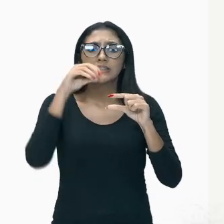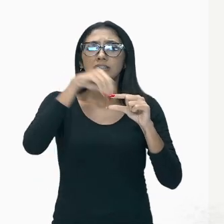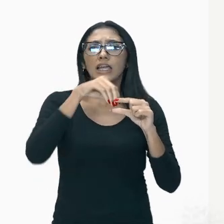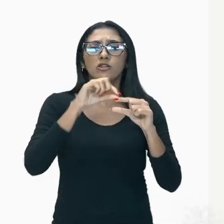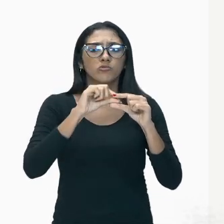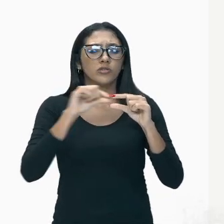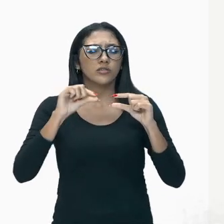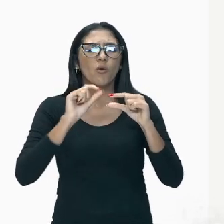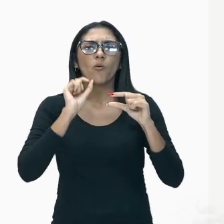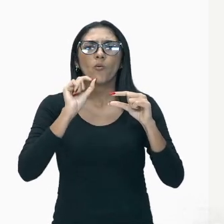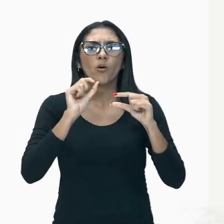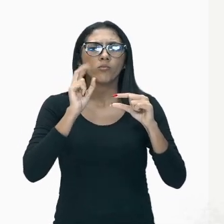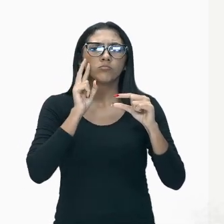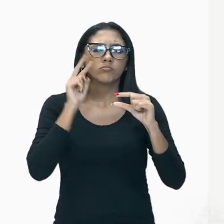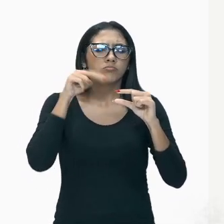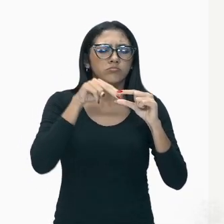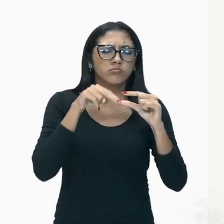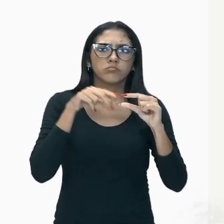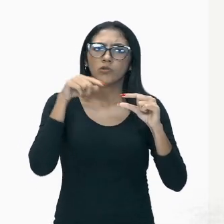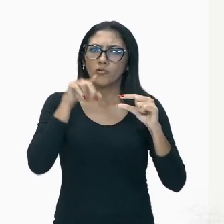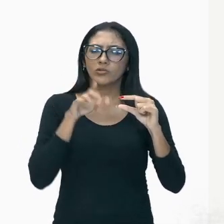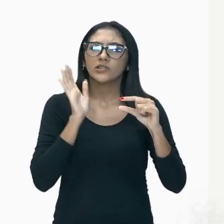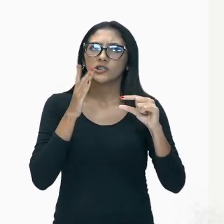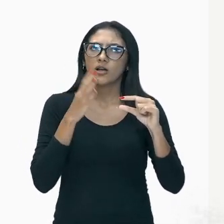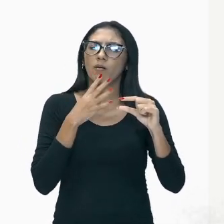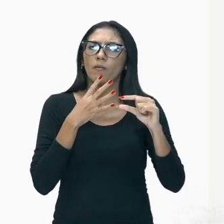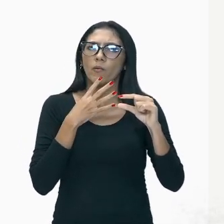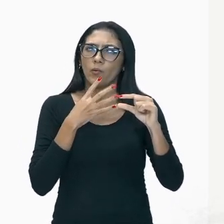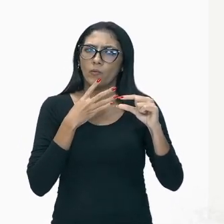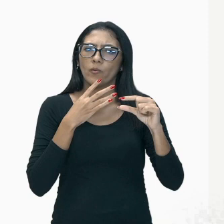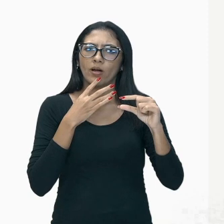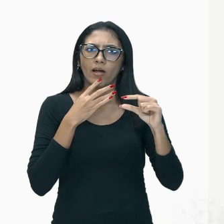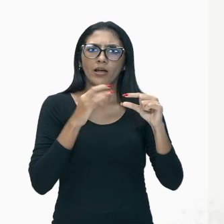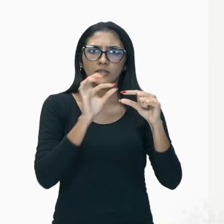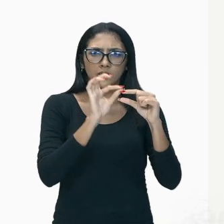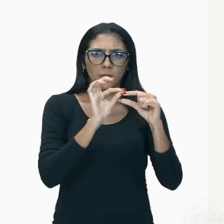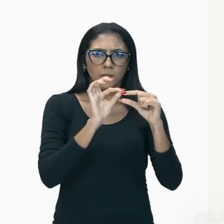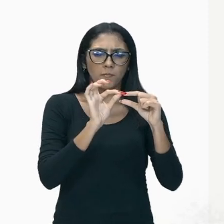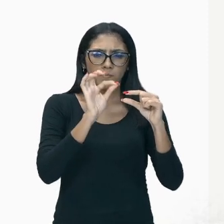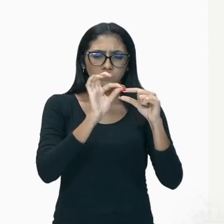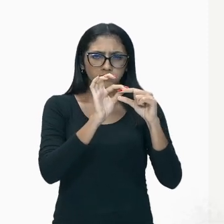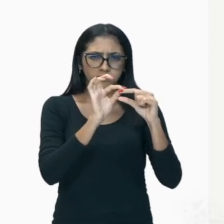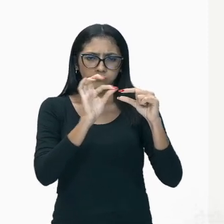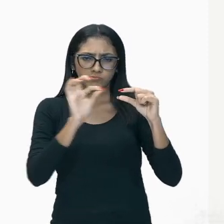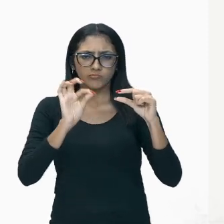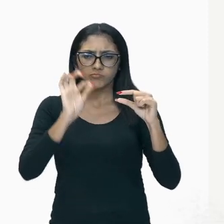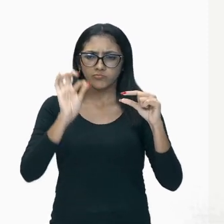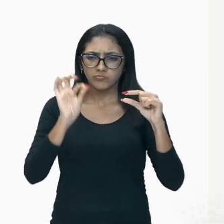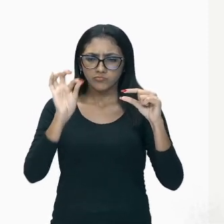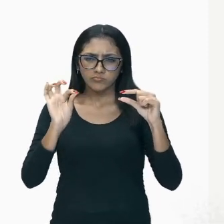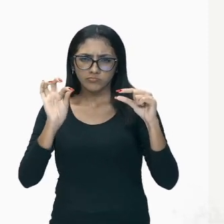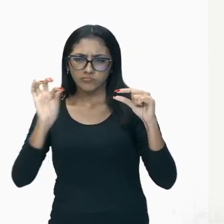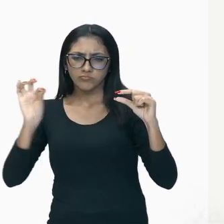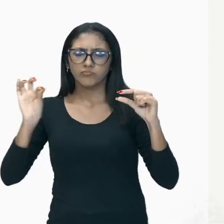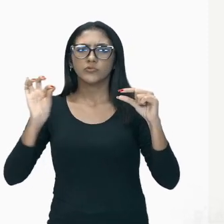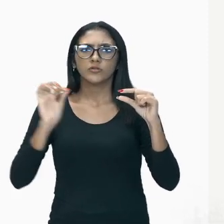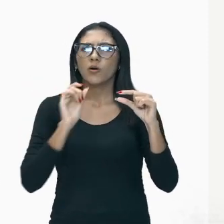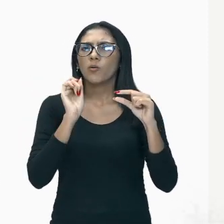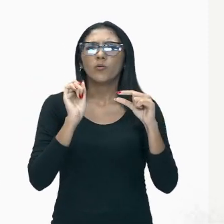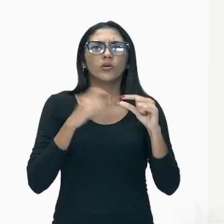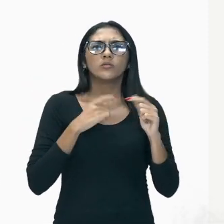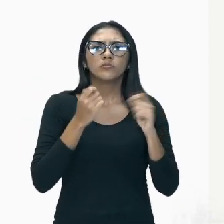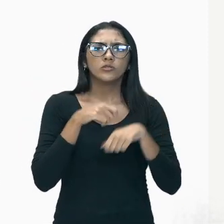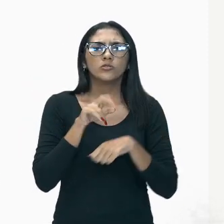resistência que nós já estudamos, que a resistência elétrica é aquela capacidade de quem? O que ela quer fazer?